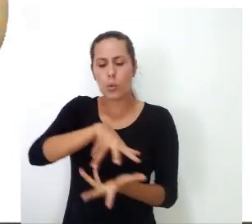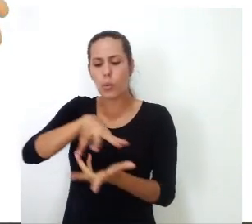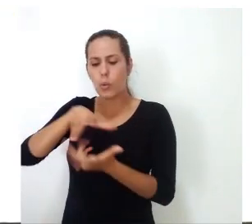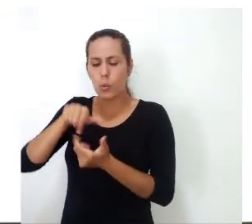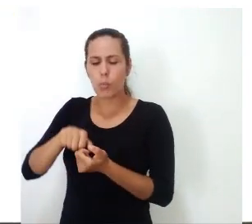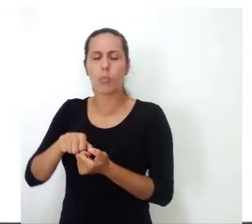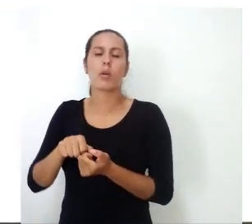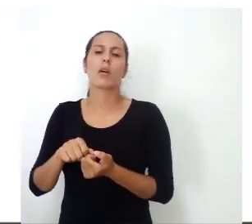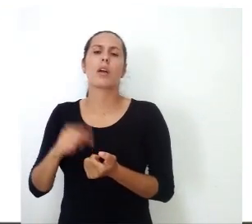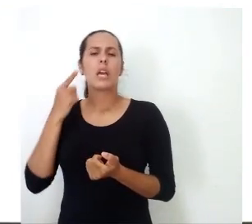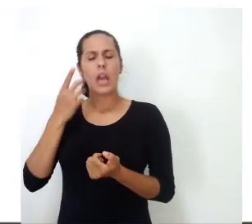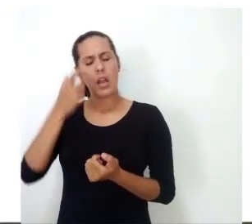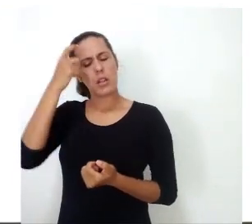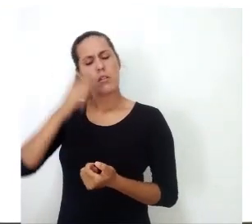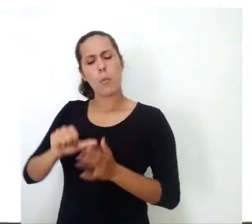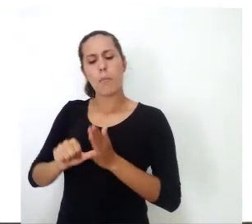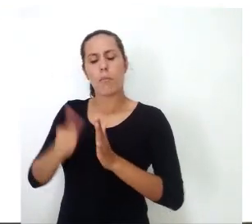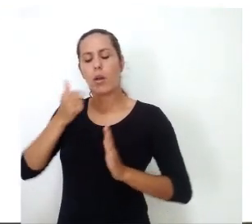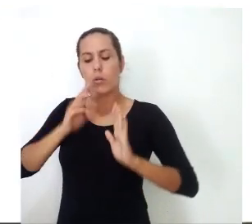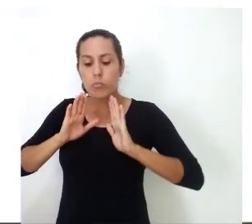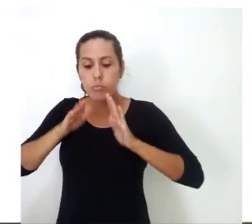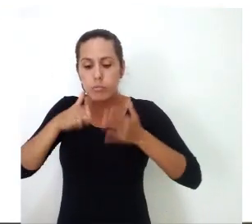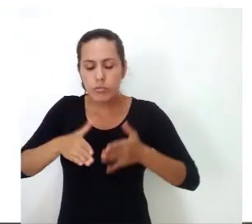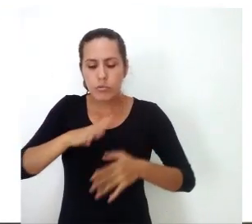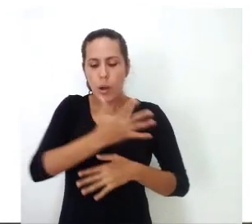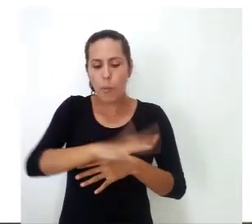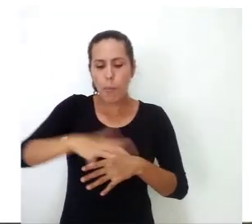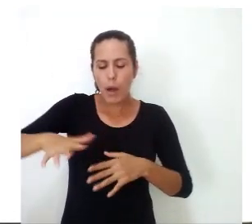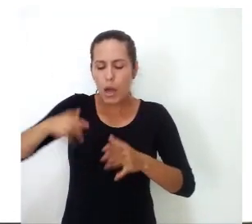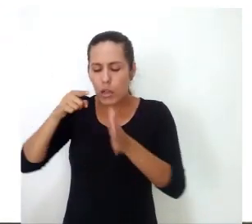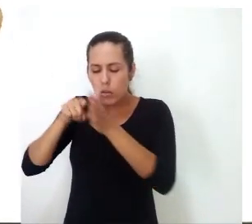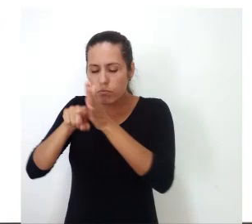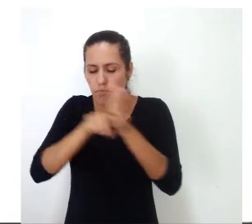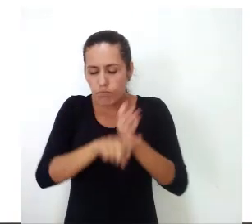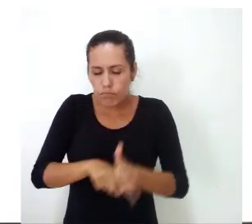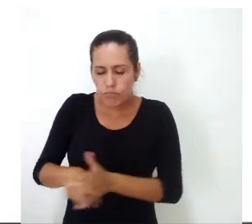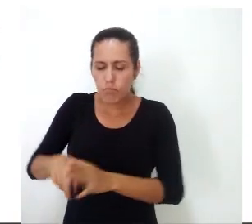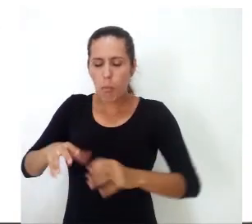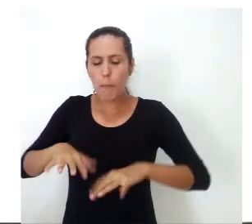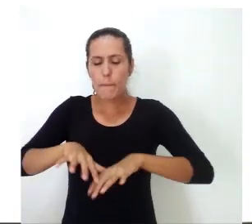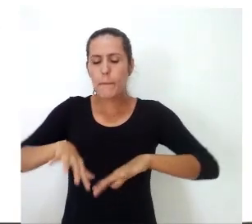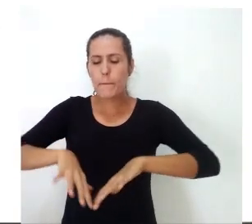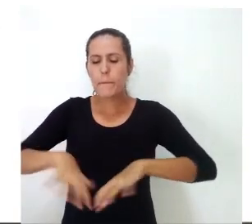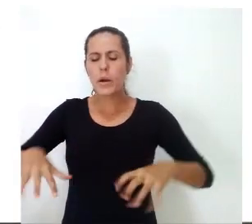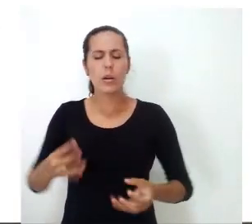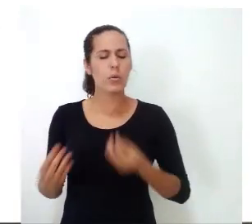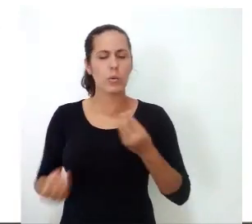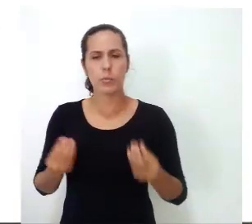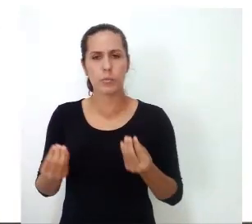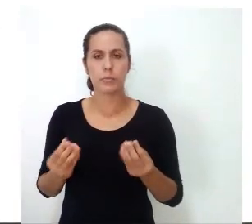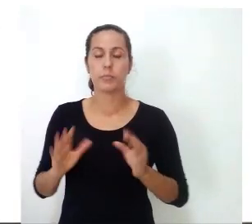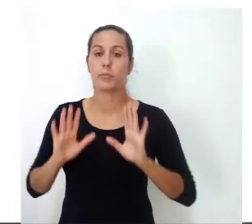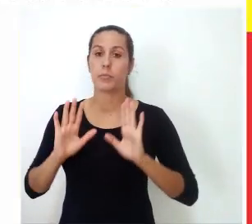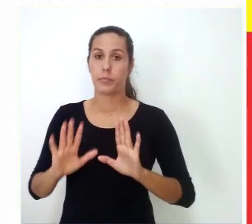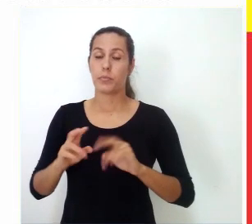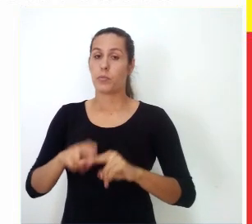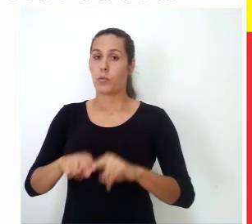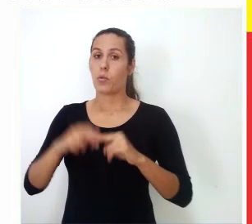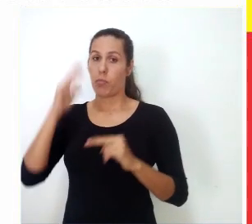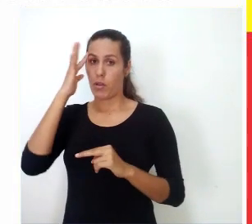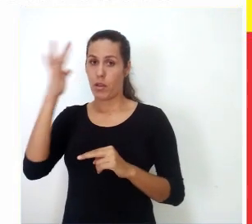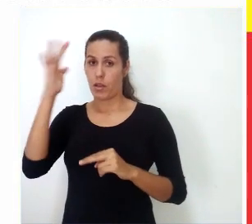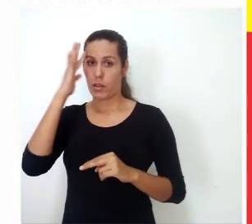crosta terrestre e ele fez um aprofundamento da expansão do fundo marítimo. E aí a gente vai para a